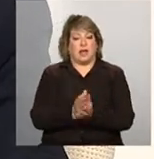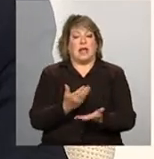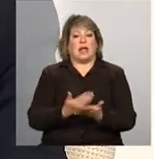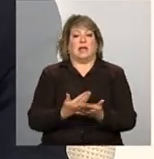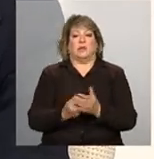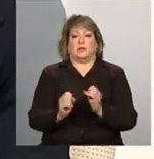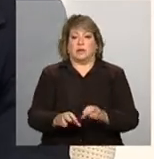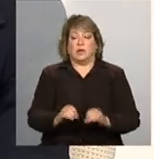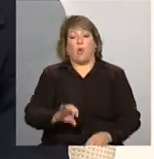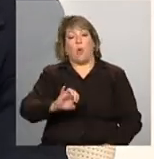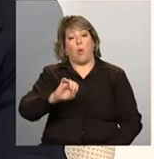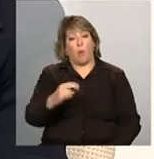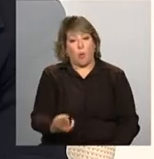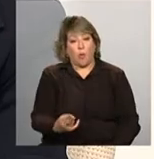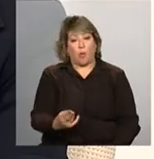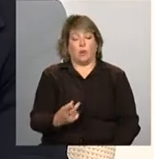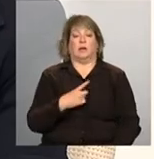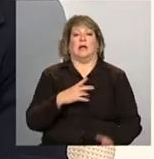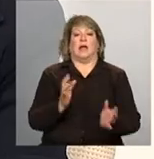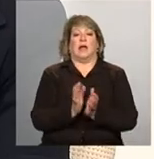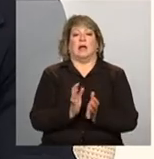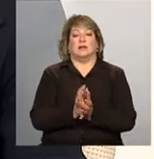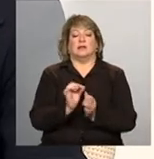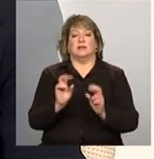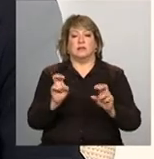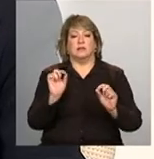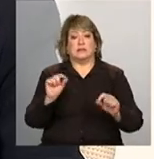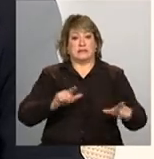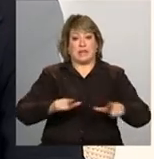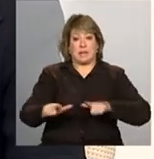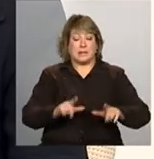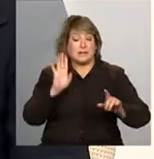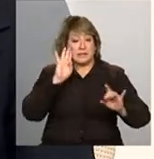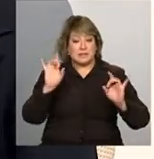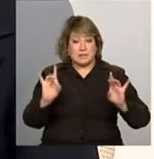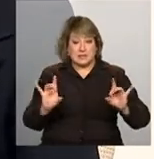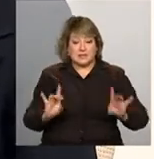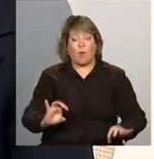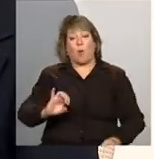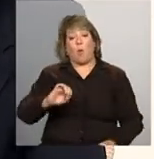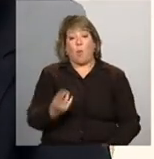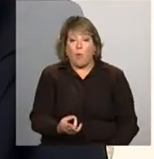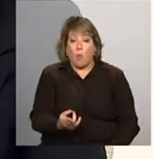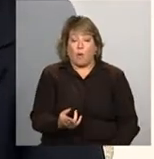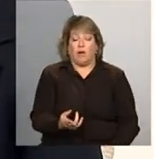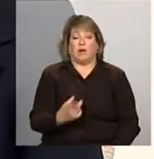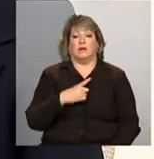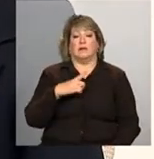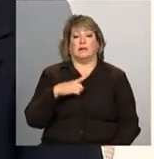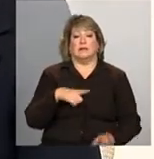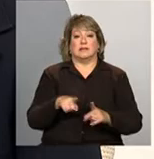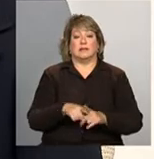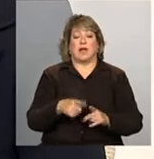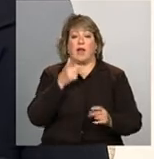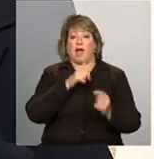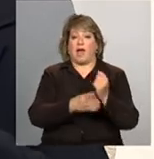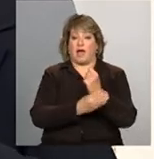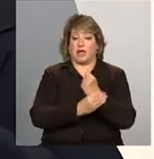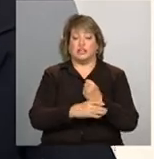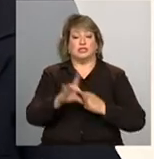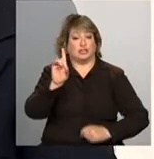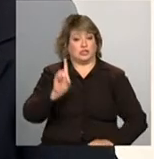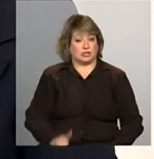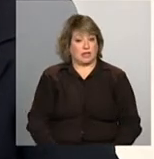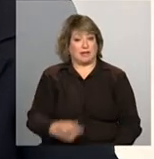ou então para a situação de trabalho específico, ou então para a garantia de direitos dele.